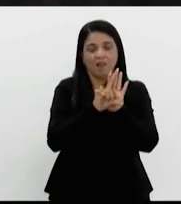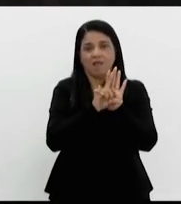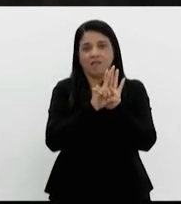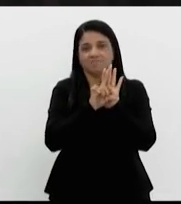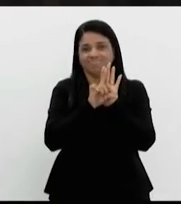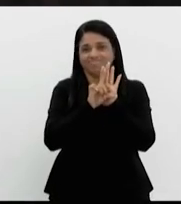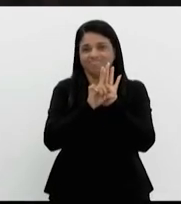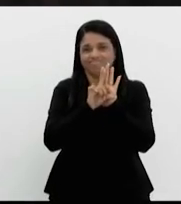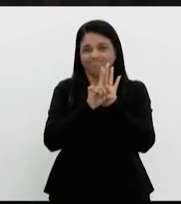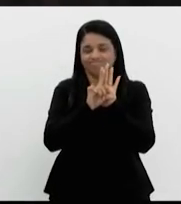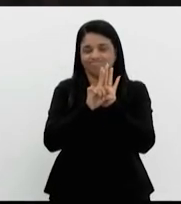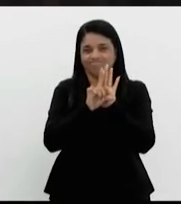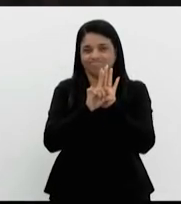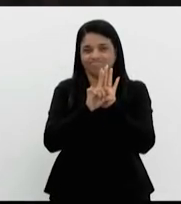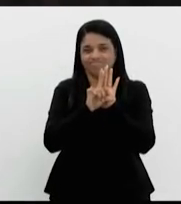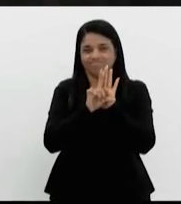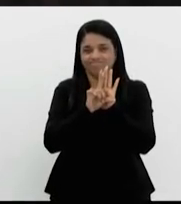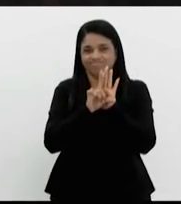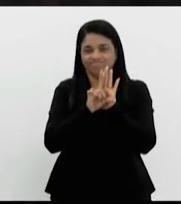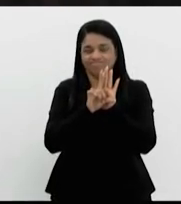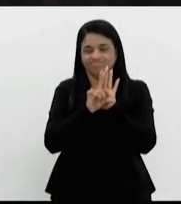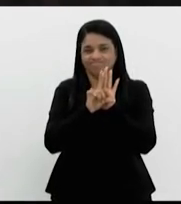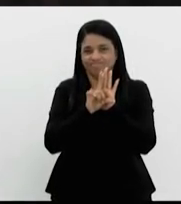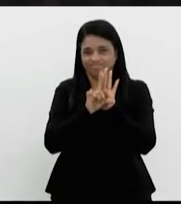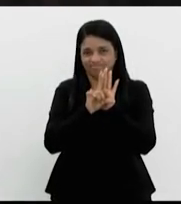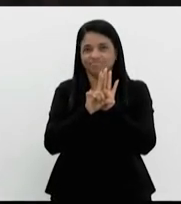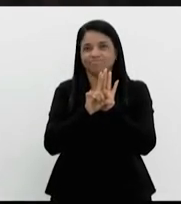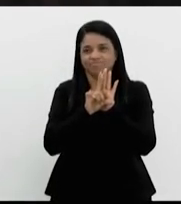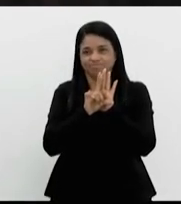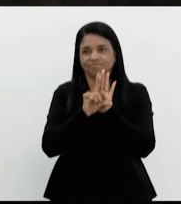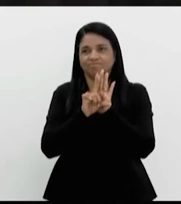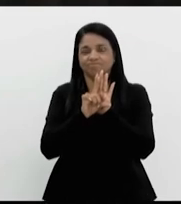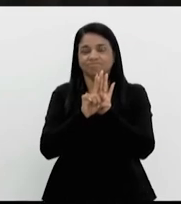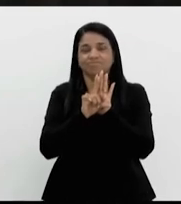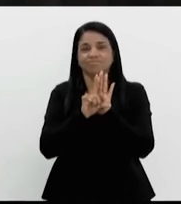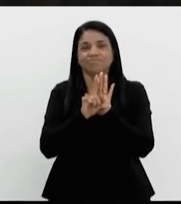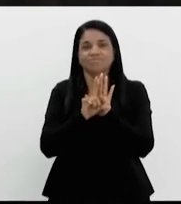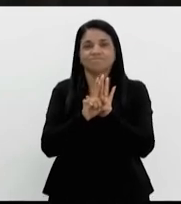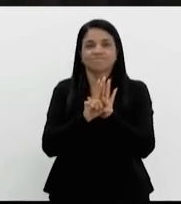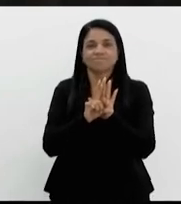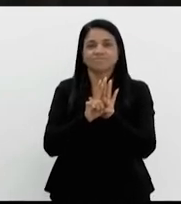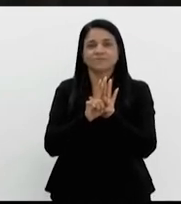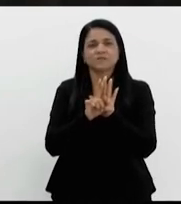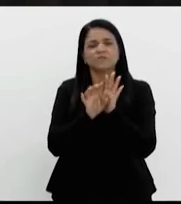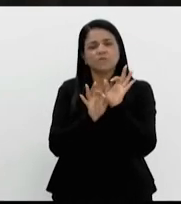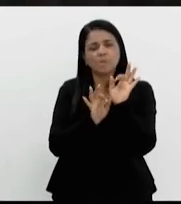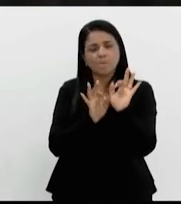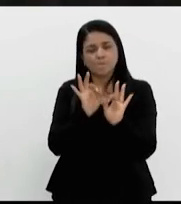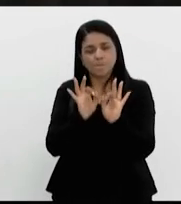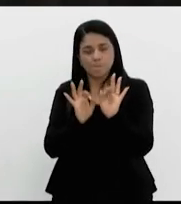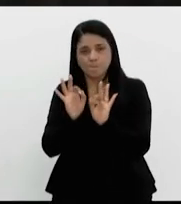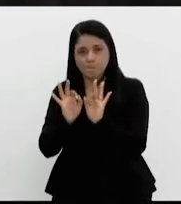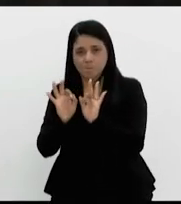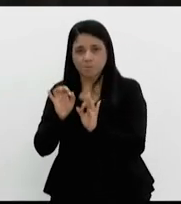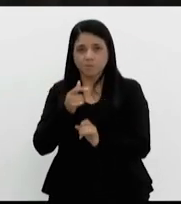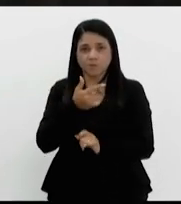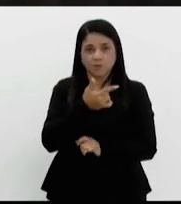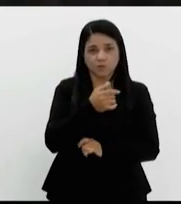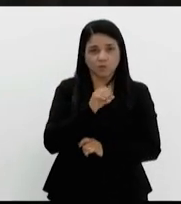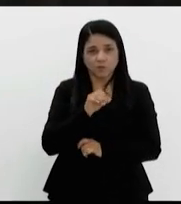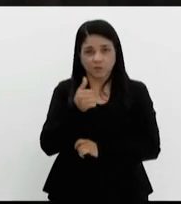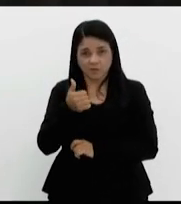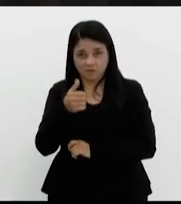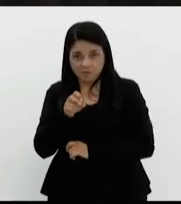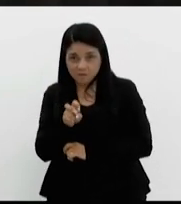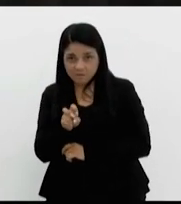deputada Érica, que foi preparada em 2015.